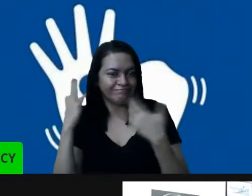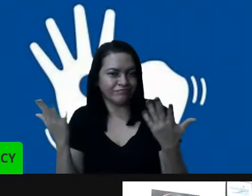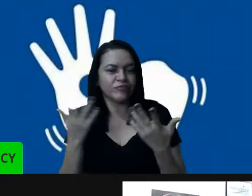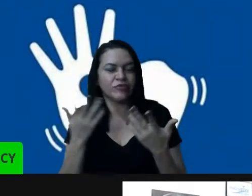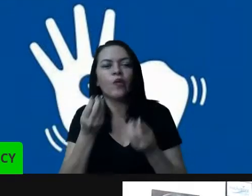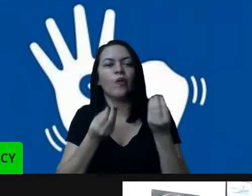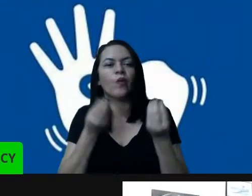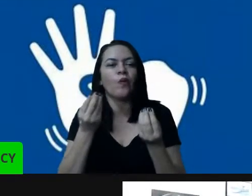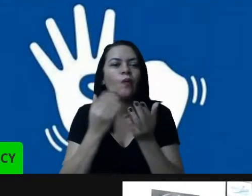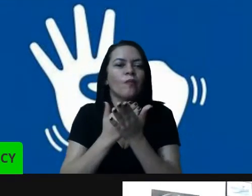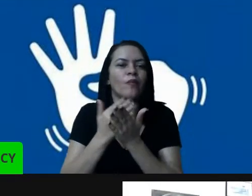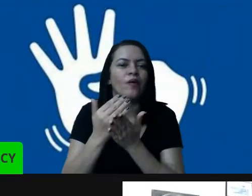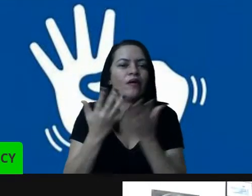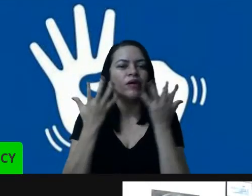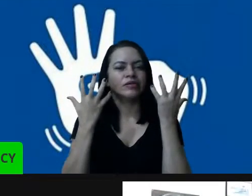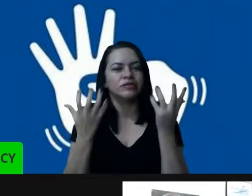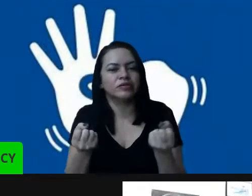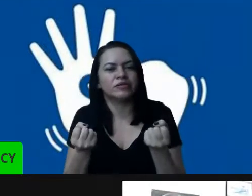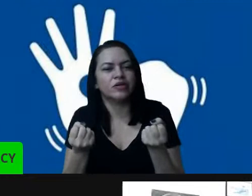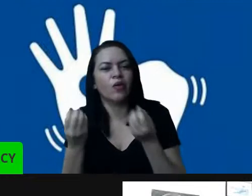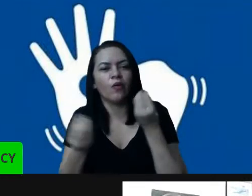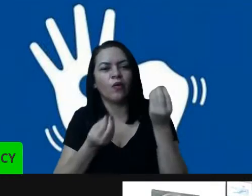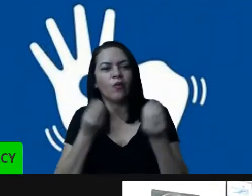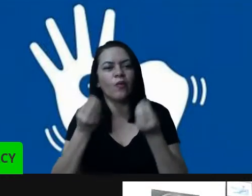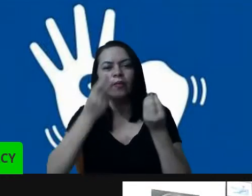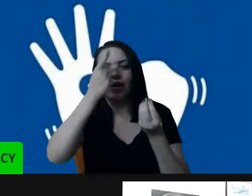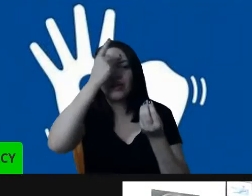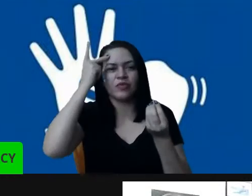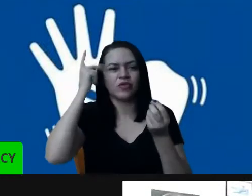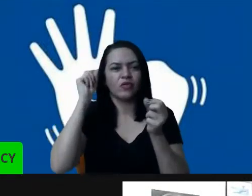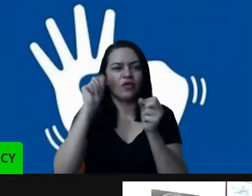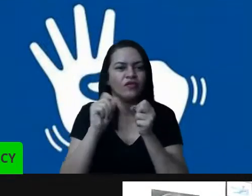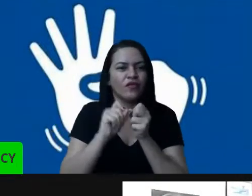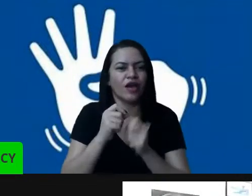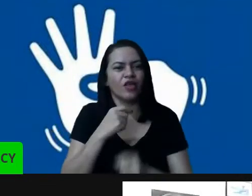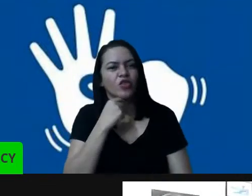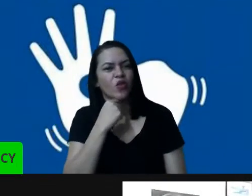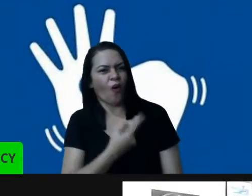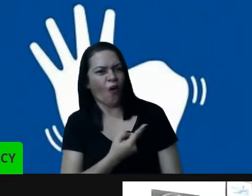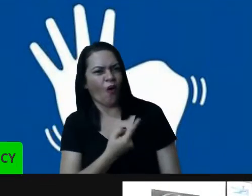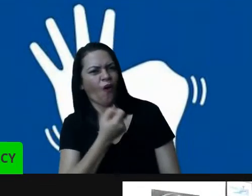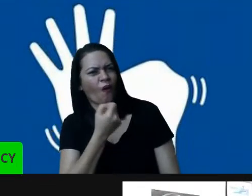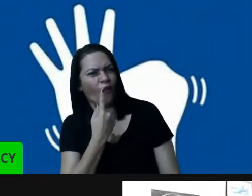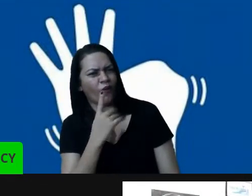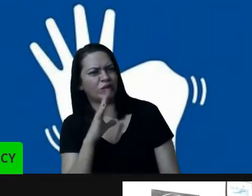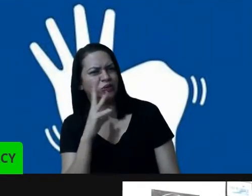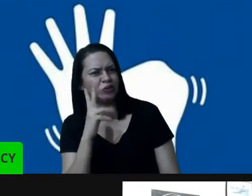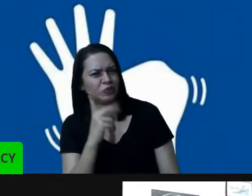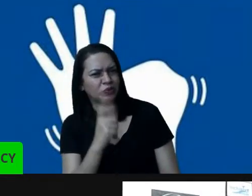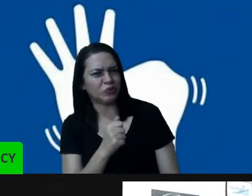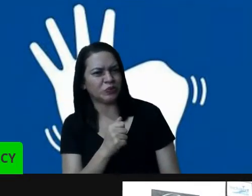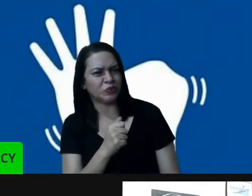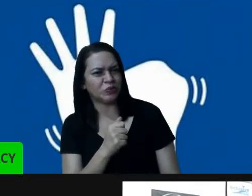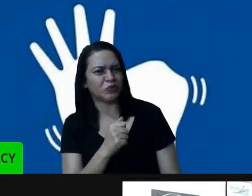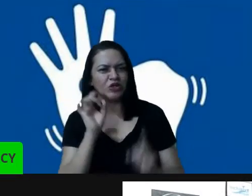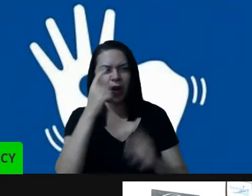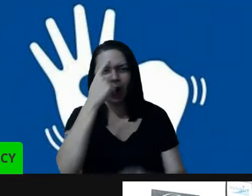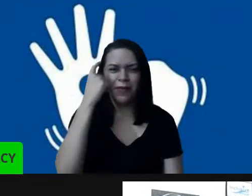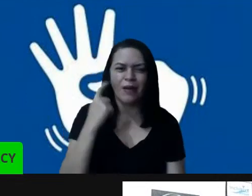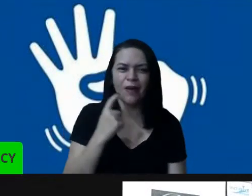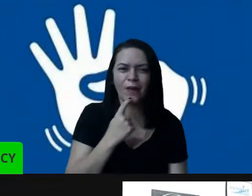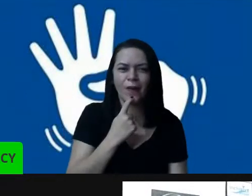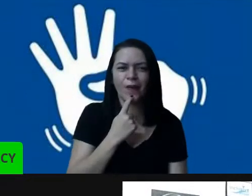aceitação, como é que as pessoas reagem quando dizem, nossa, isso tudo, É só meia horinha, só uma horinha,